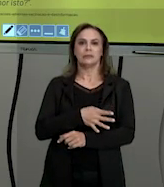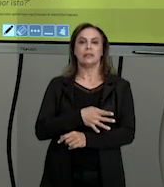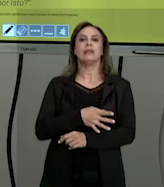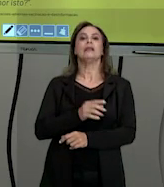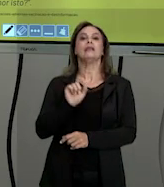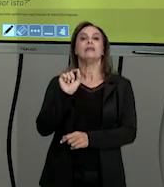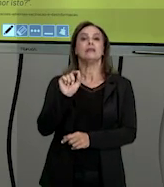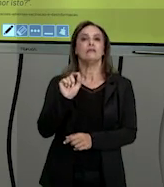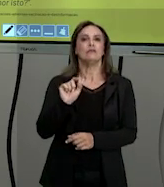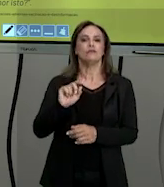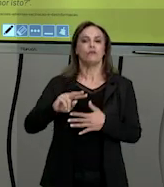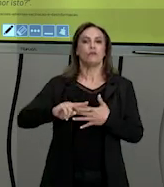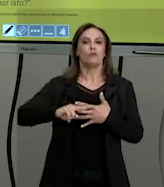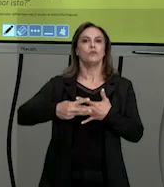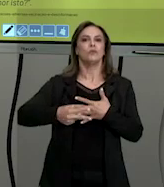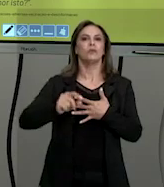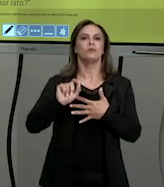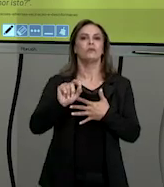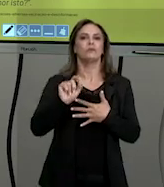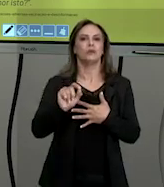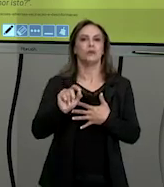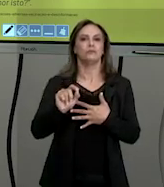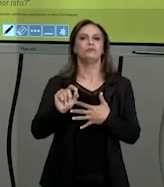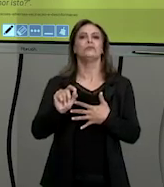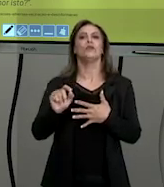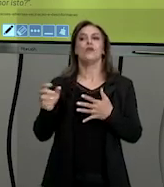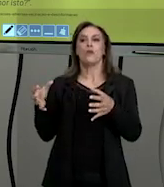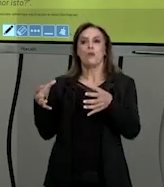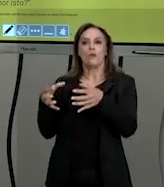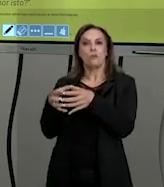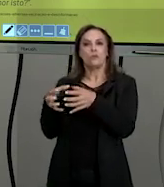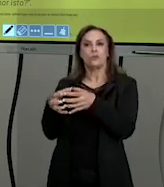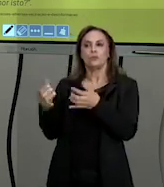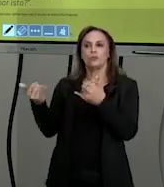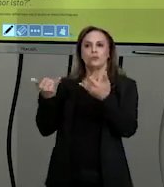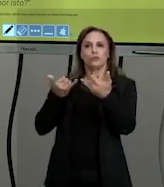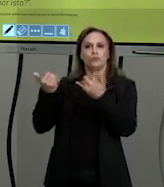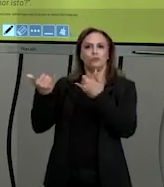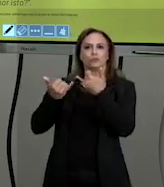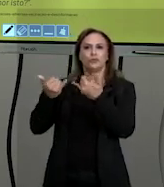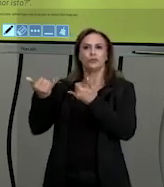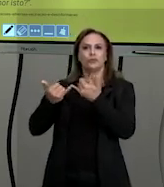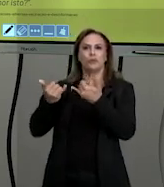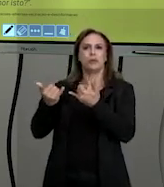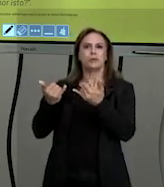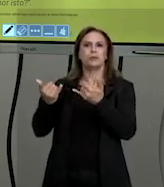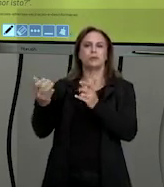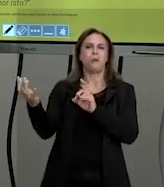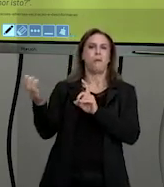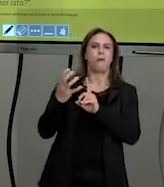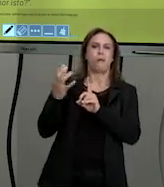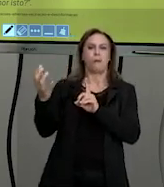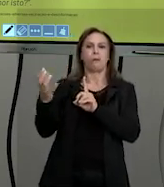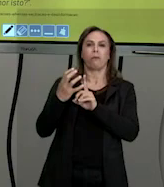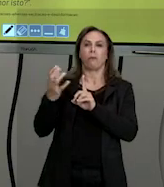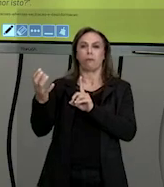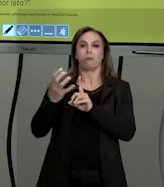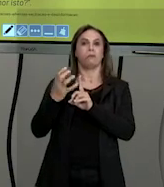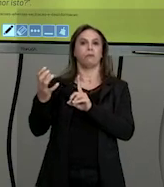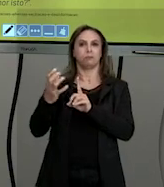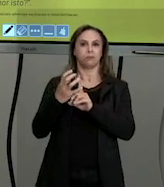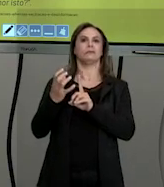a vacina é fruto de um conjunto de informações que bombardeiam as pessoas o tempo